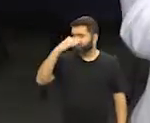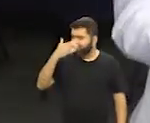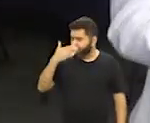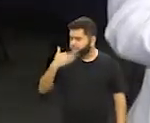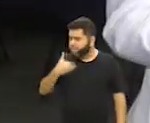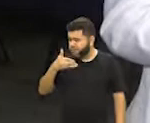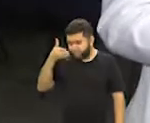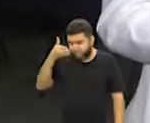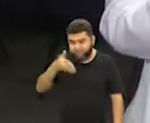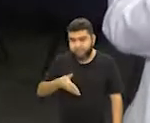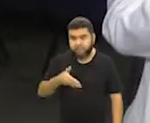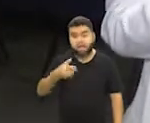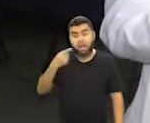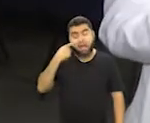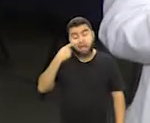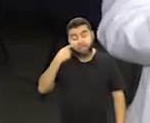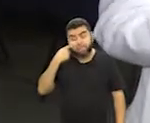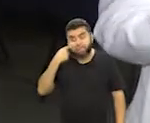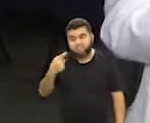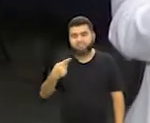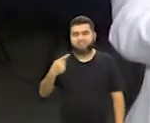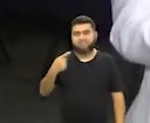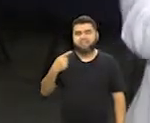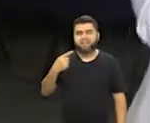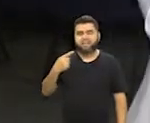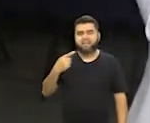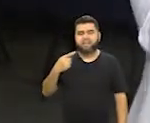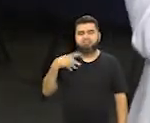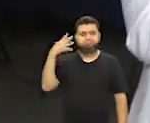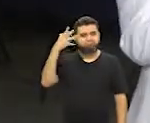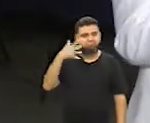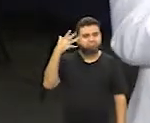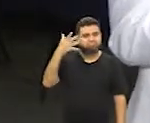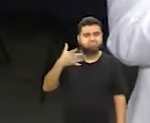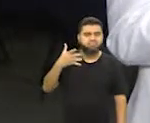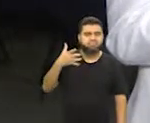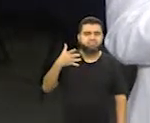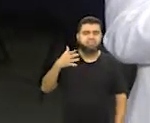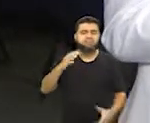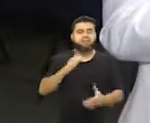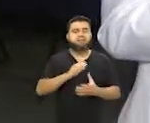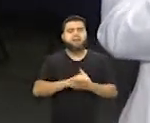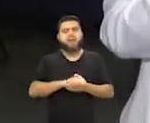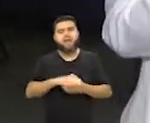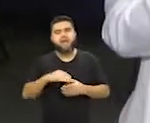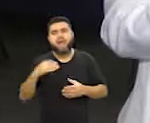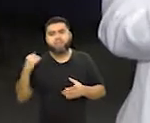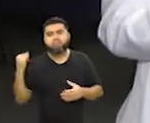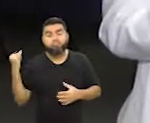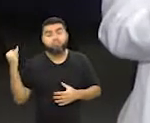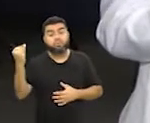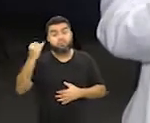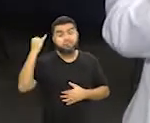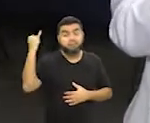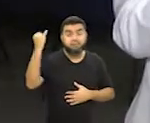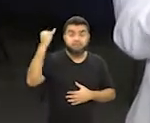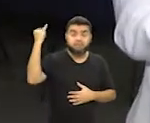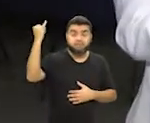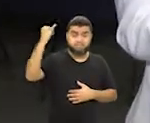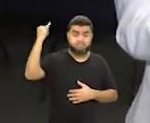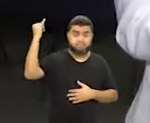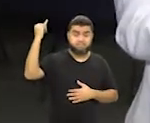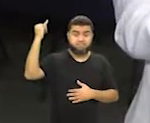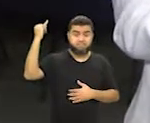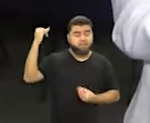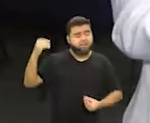aqui presente hoje, vivenciar a cada minuto junto com esse seminário. A importância da gente poder